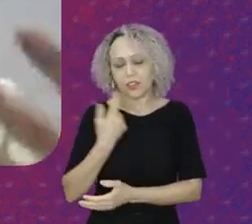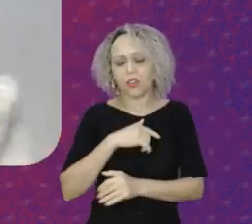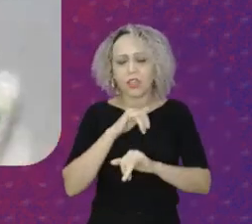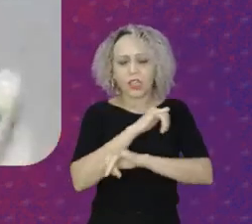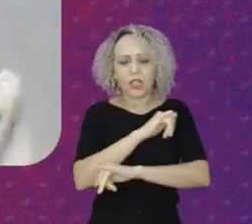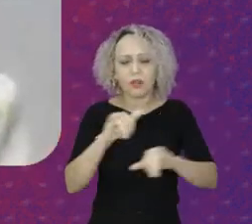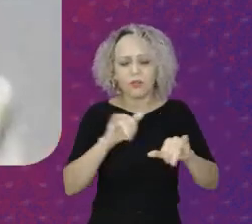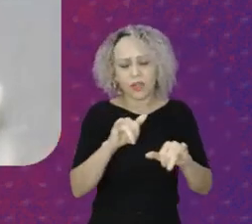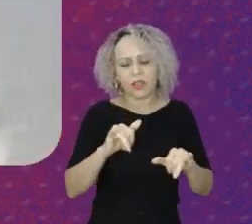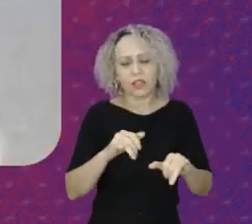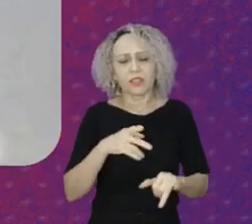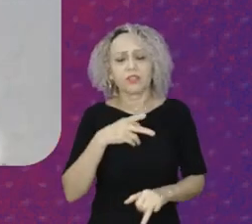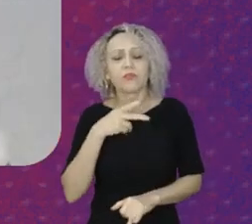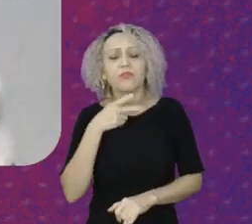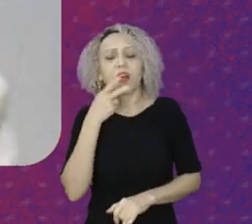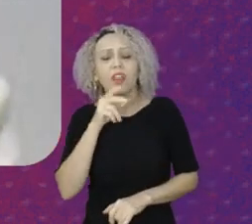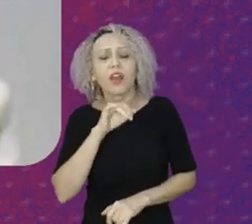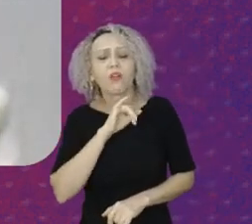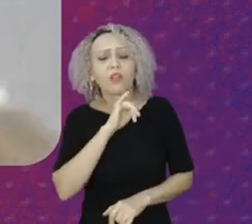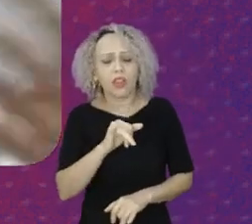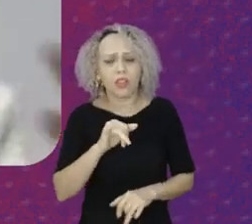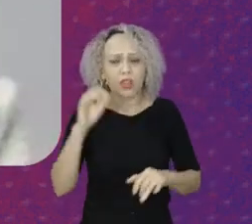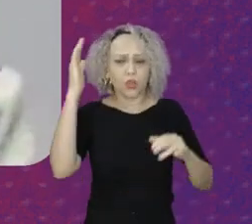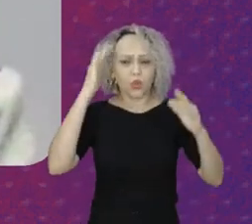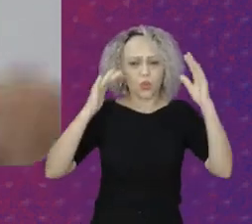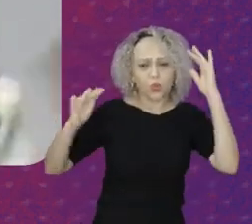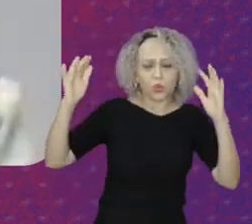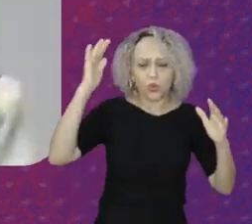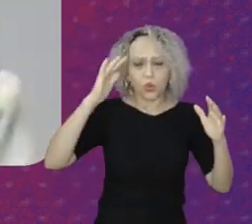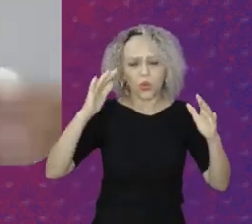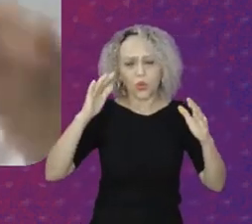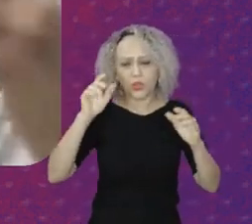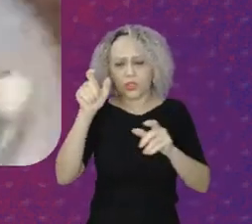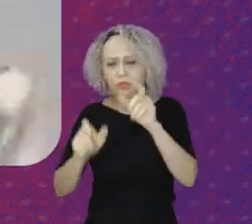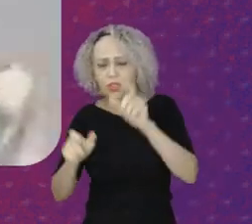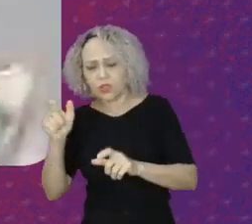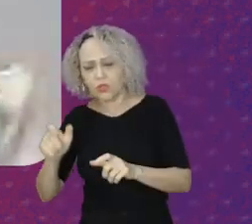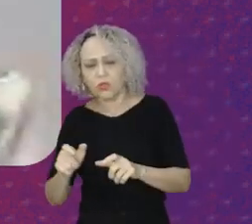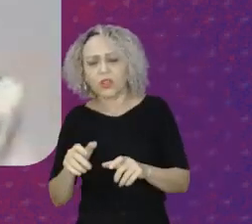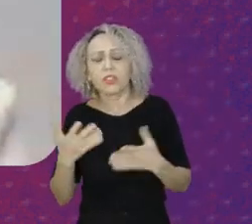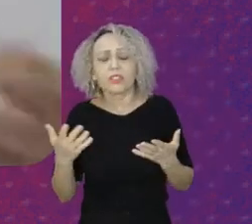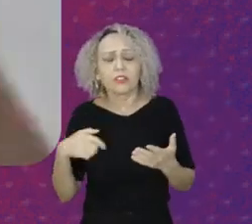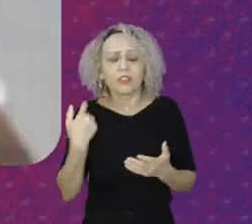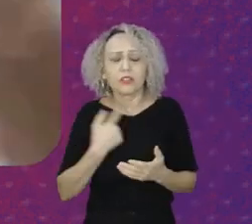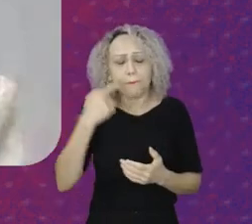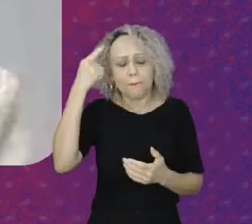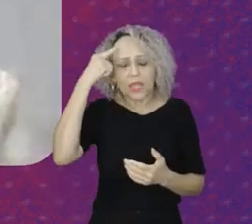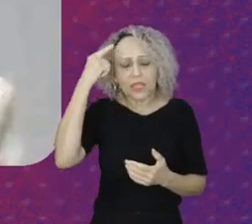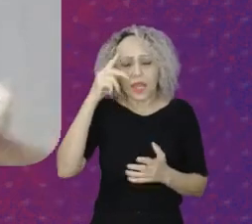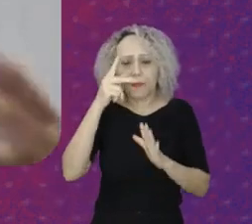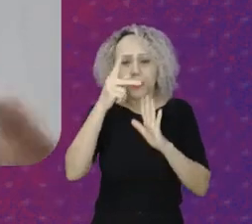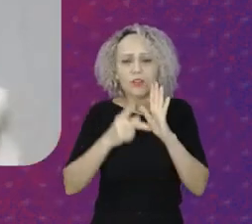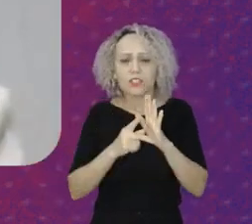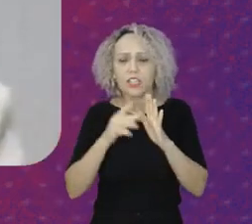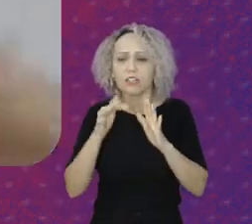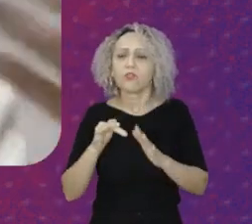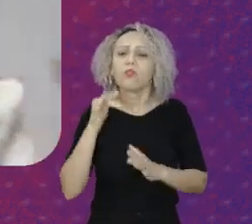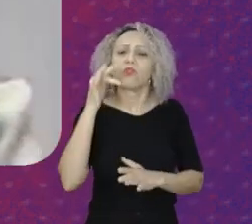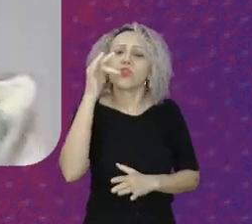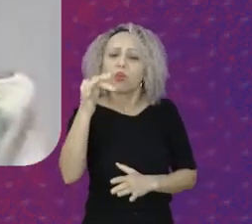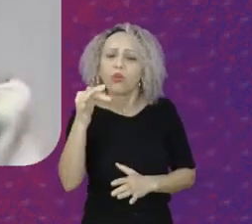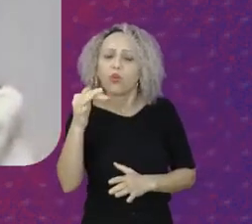lugar de falar dos sonhos, o lugar de ouvir as pessoas e o lugar de pensar projetos de futuro, pensar em como é que a gente